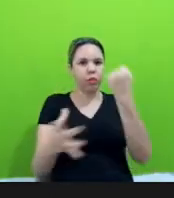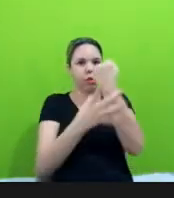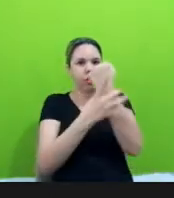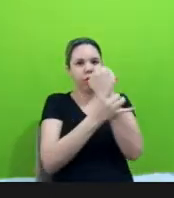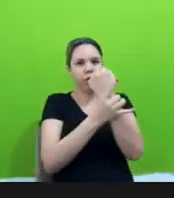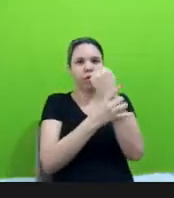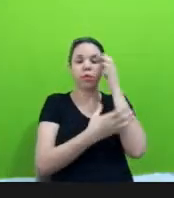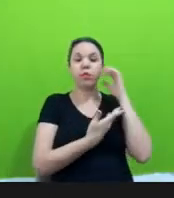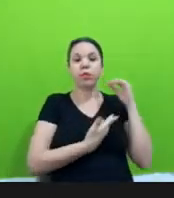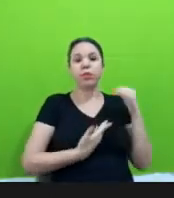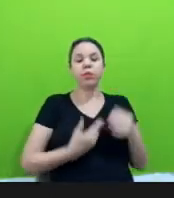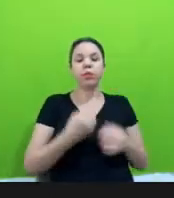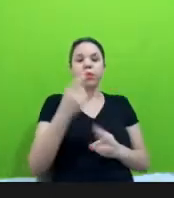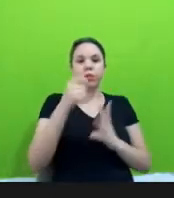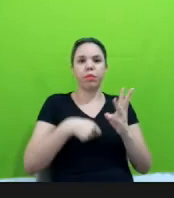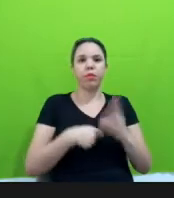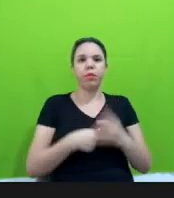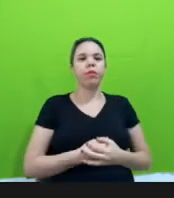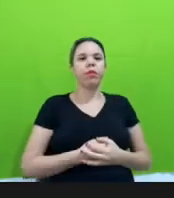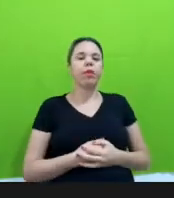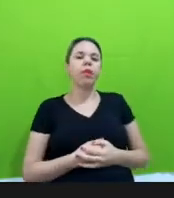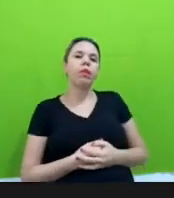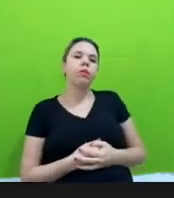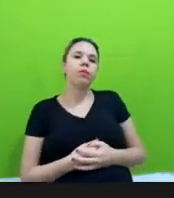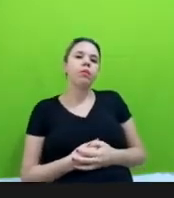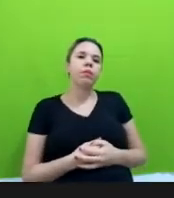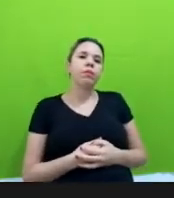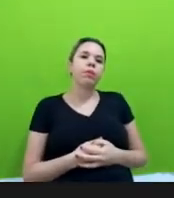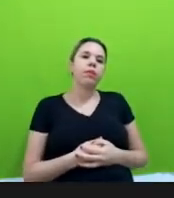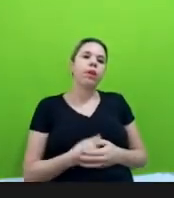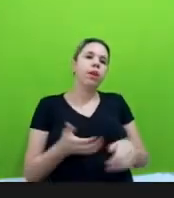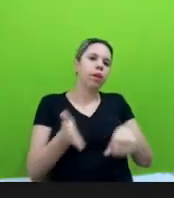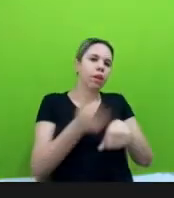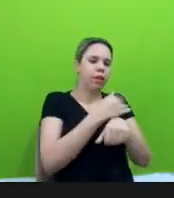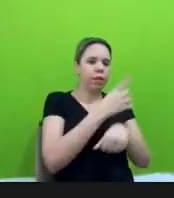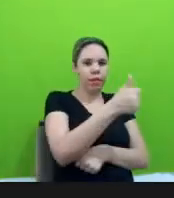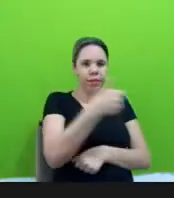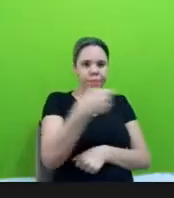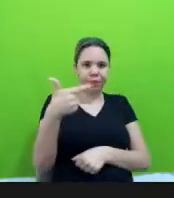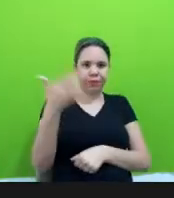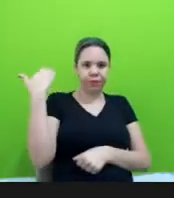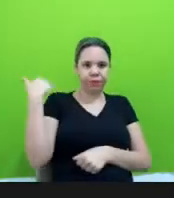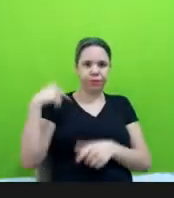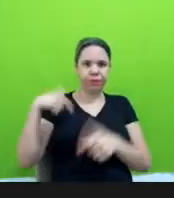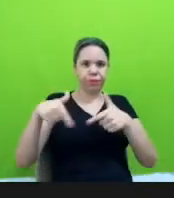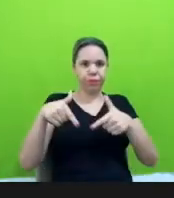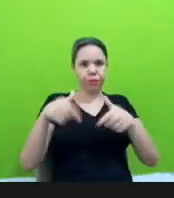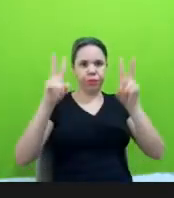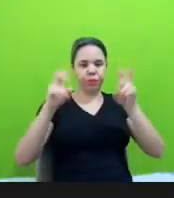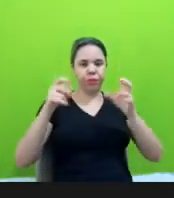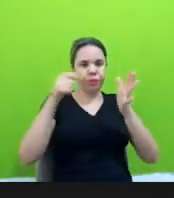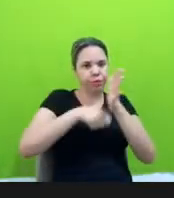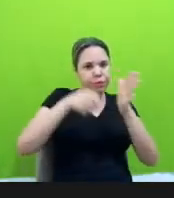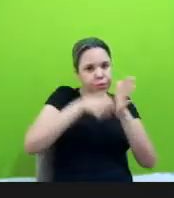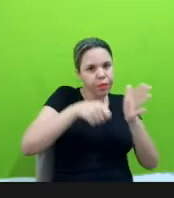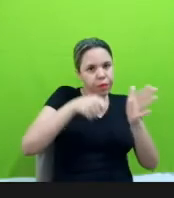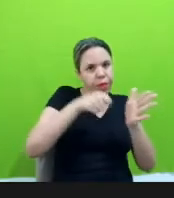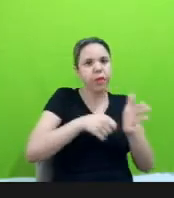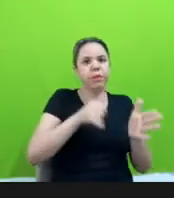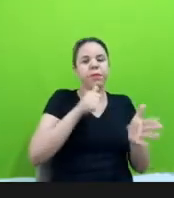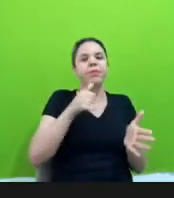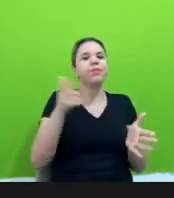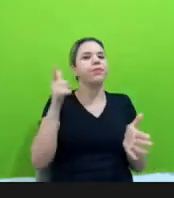a cada 3 meses. Então, ali no, antes de 2012, eu já fazia muito trabalho em relação a isso. A minha luta era tentar